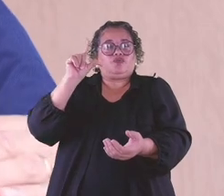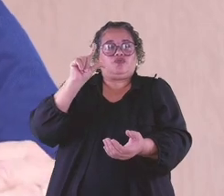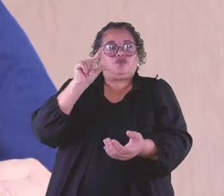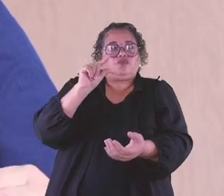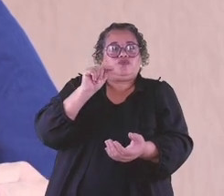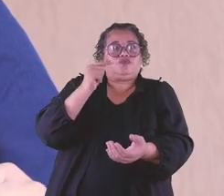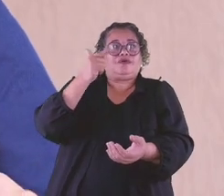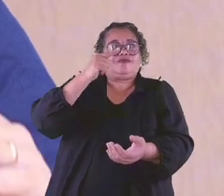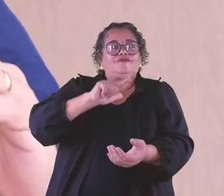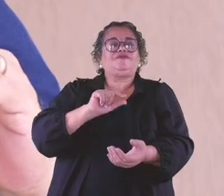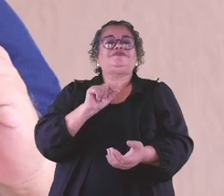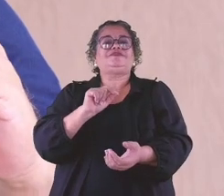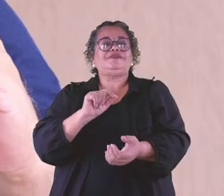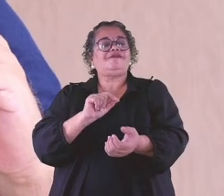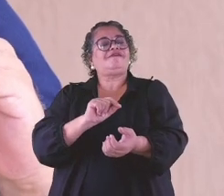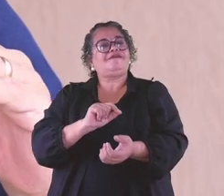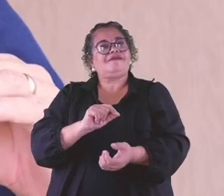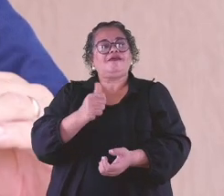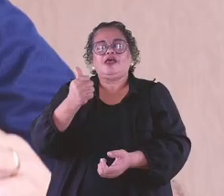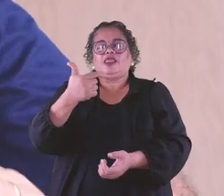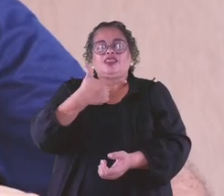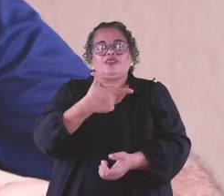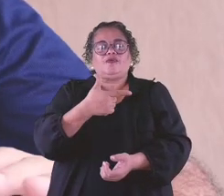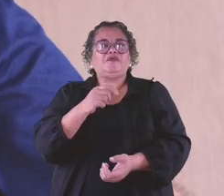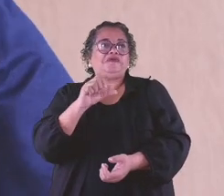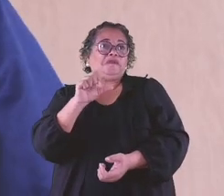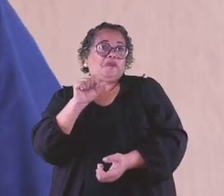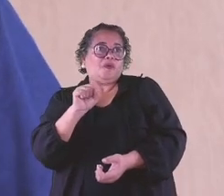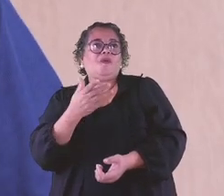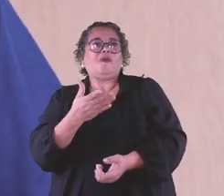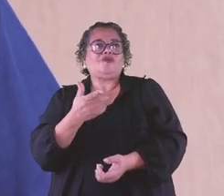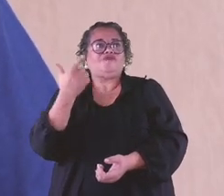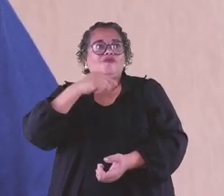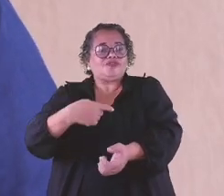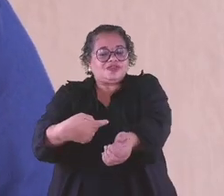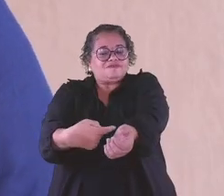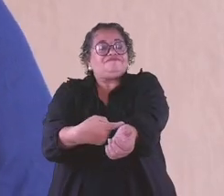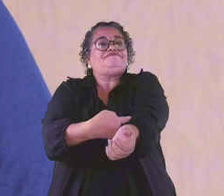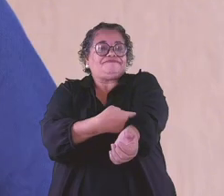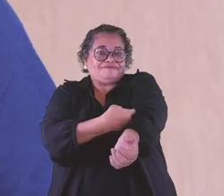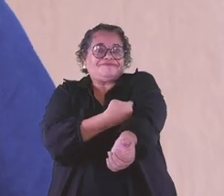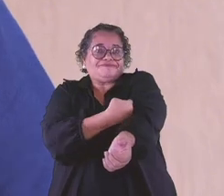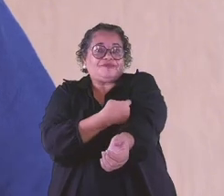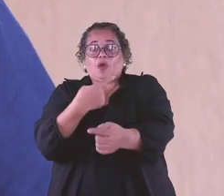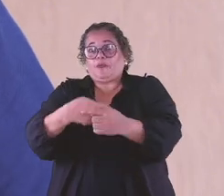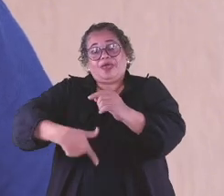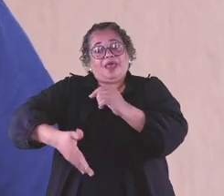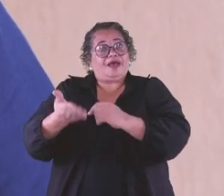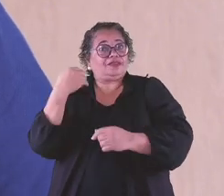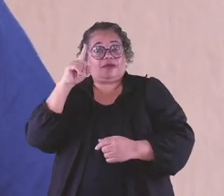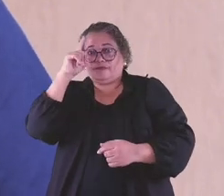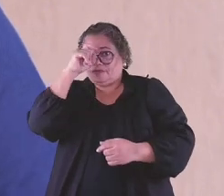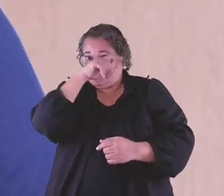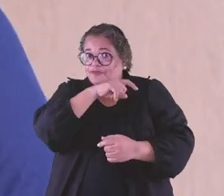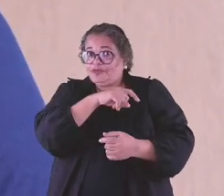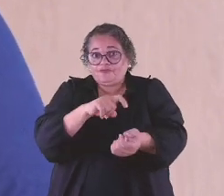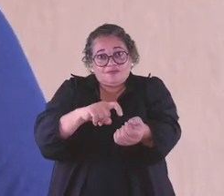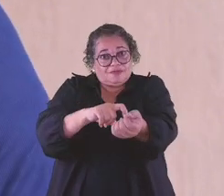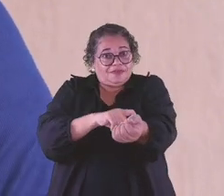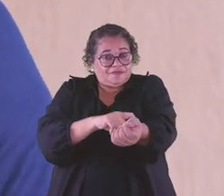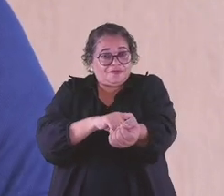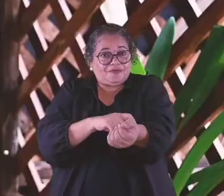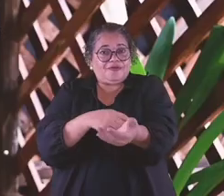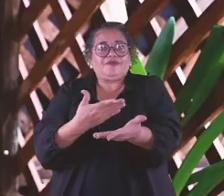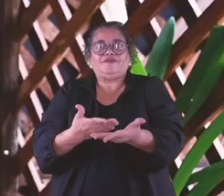Ele me acalmou tanto e eu consegui chegar aos 12 por 8 e consegui fazer o cateterismo, que eu não conseguia, porque eu estava muito